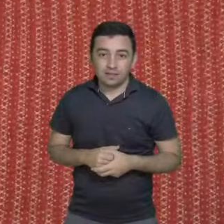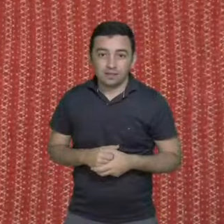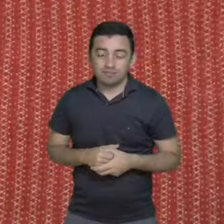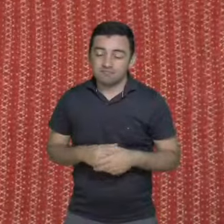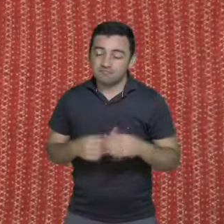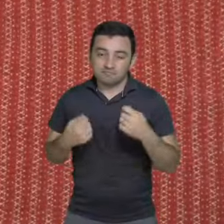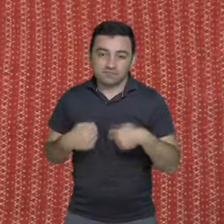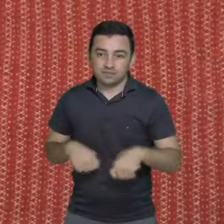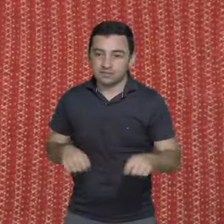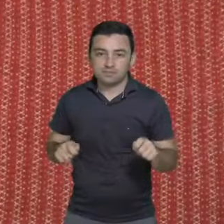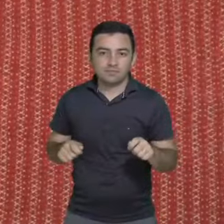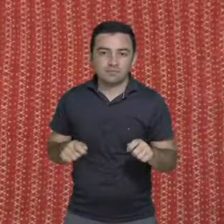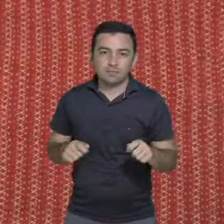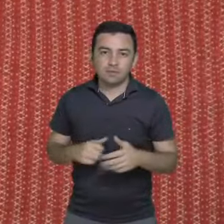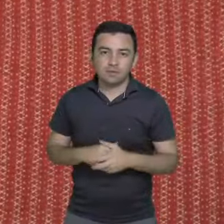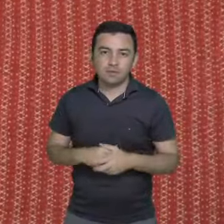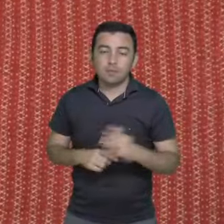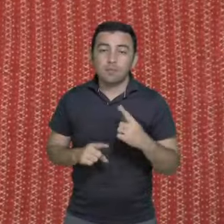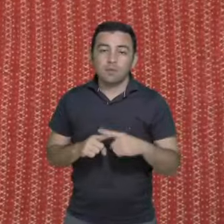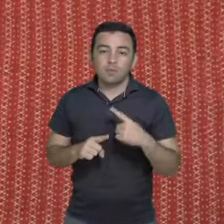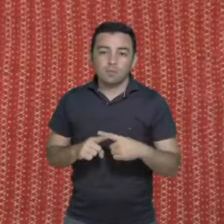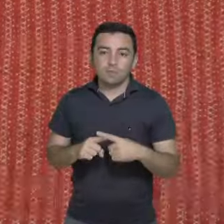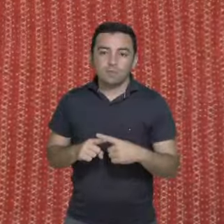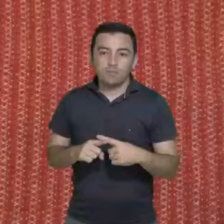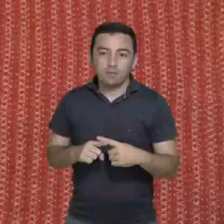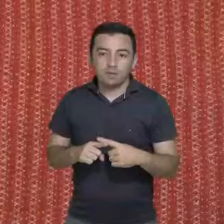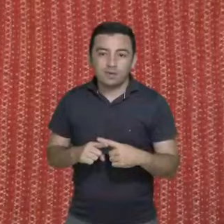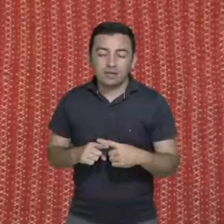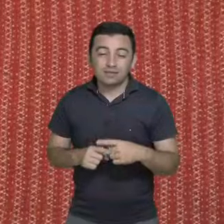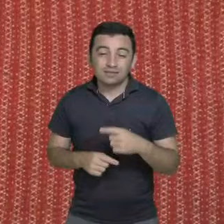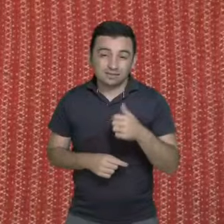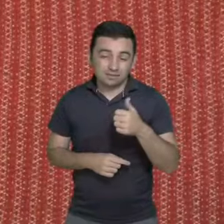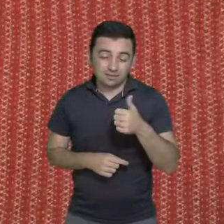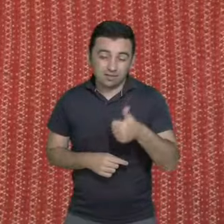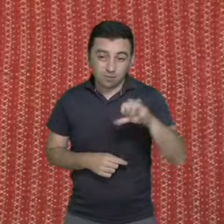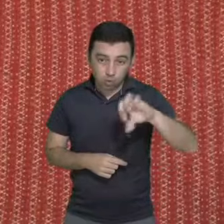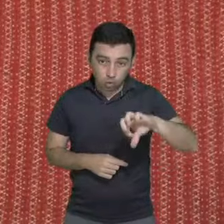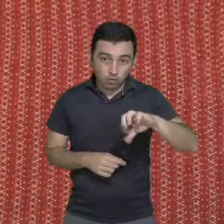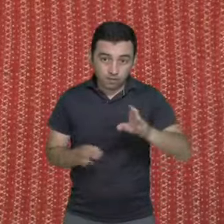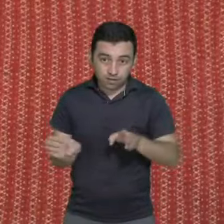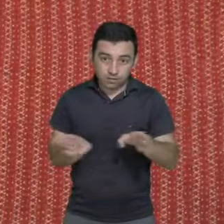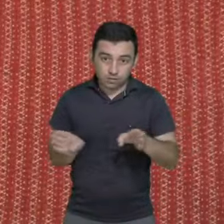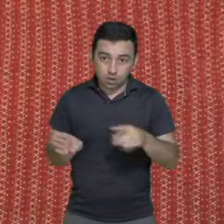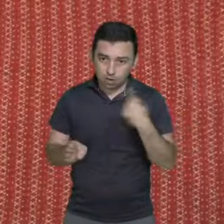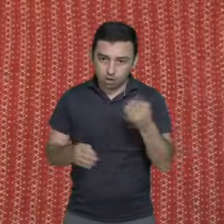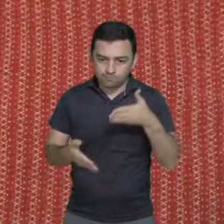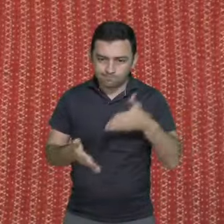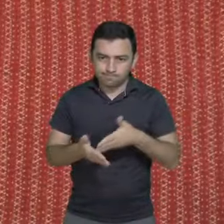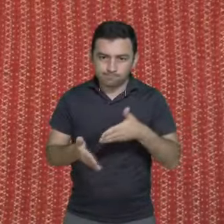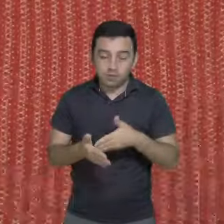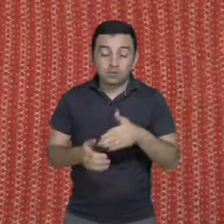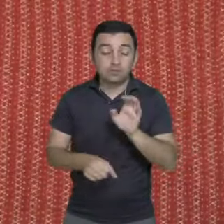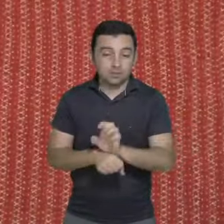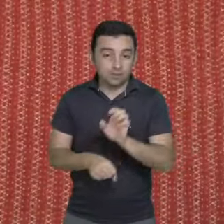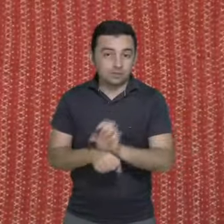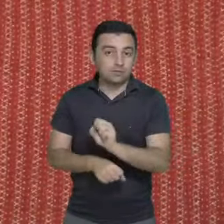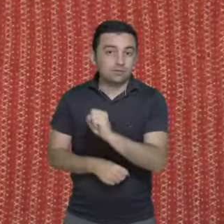desnecessariamente, porque na 19ª legislatura nós impedimos que o Estado de Santa